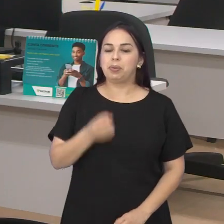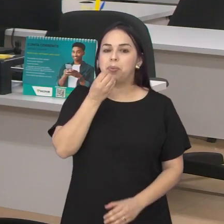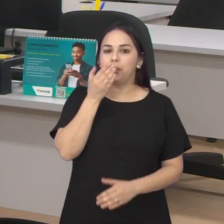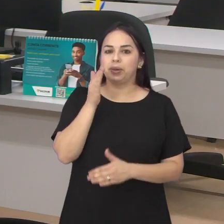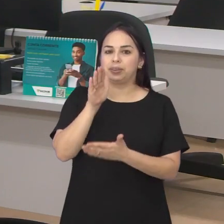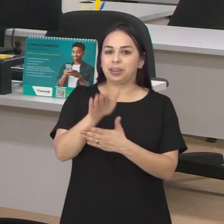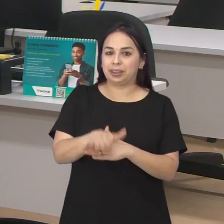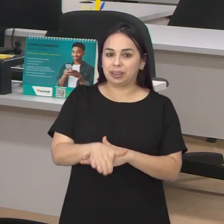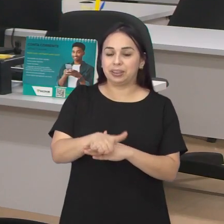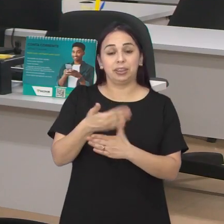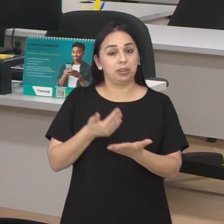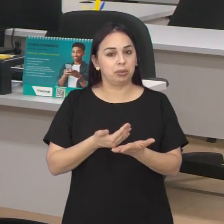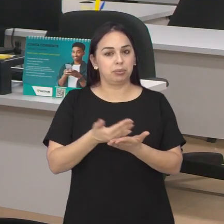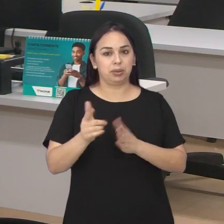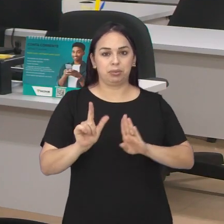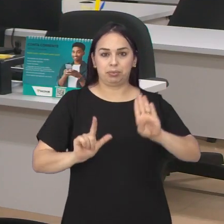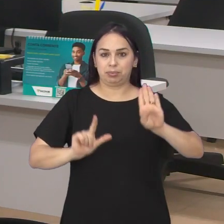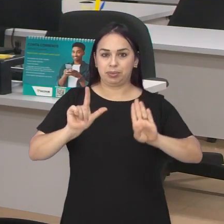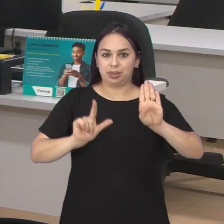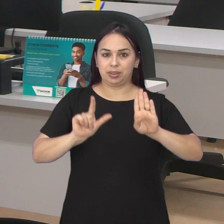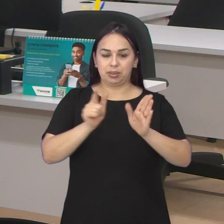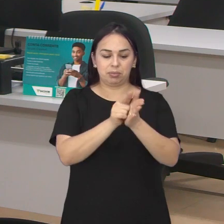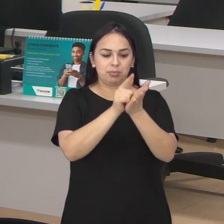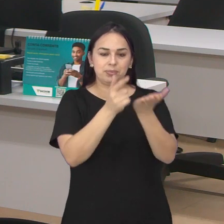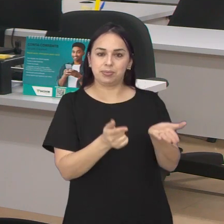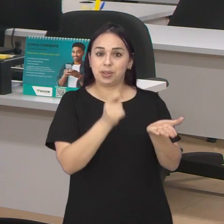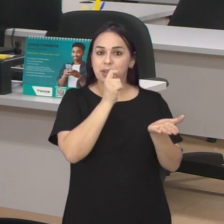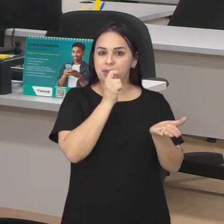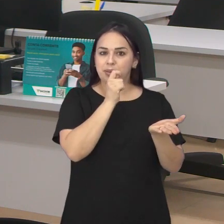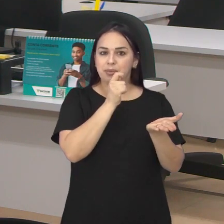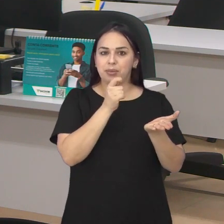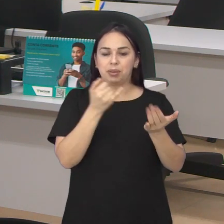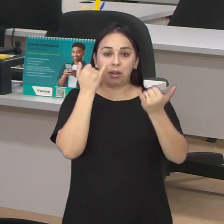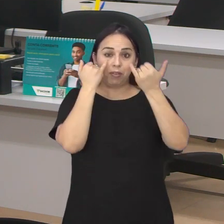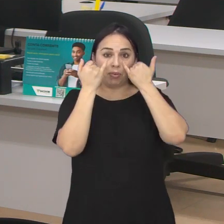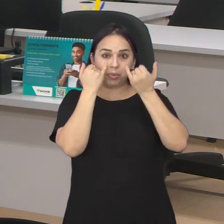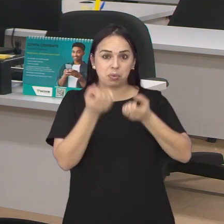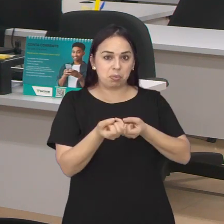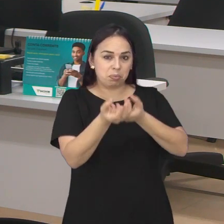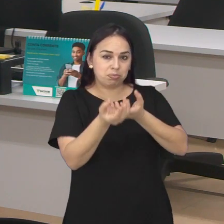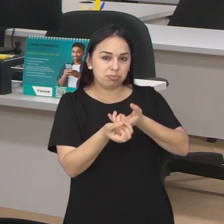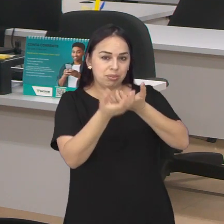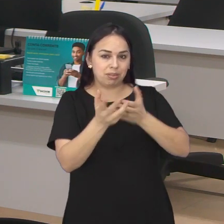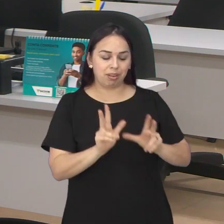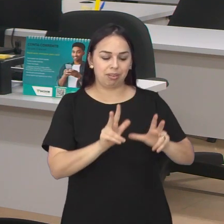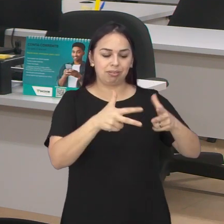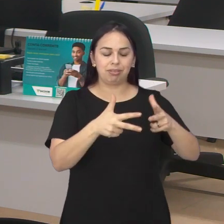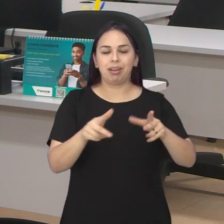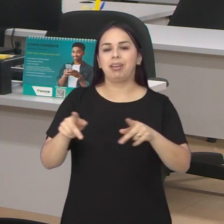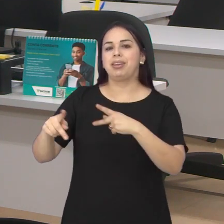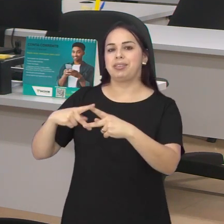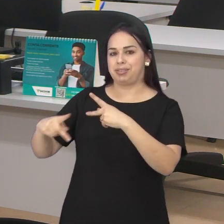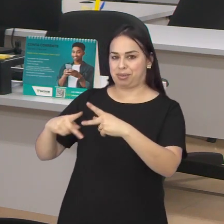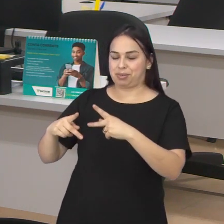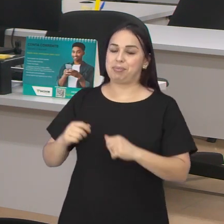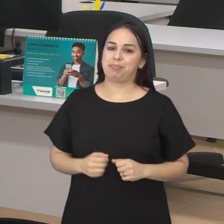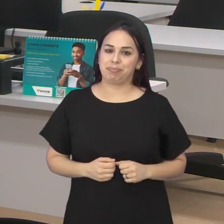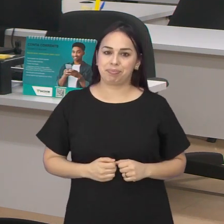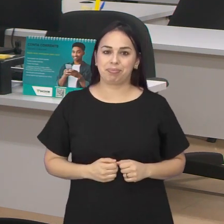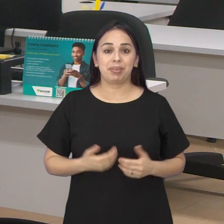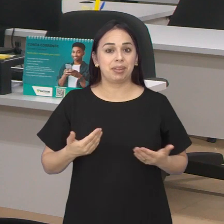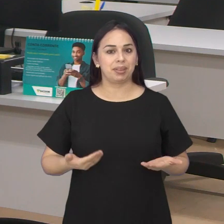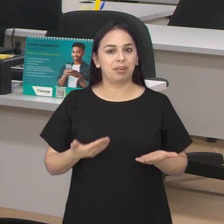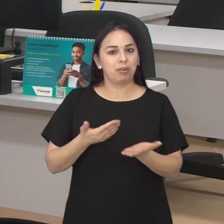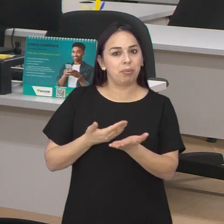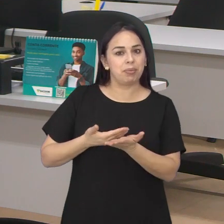muito boa tarde, este é o Boletim Legislativo, o nosso telejornal que te deixa por dentro de tudo que acontece aqui na Câmara e na nossa cidade. E que